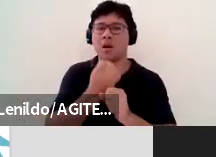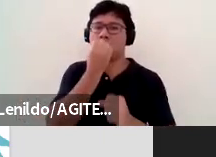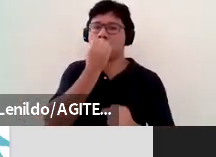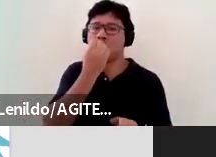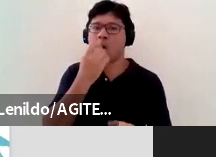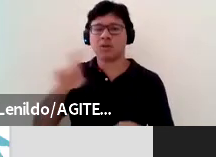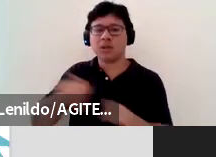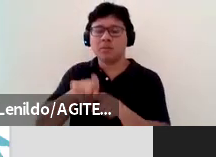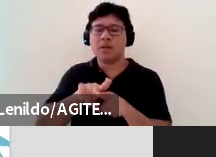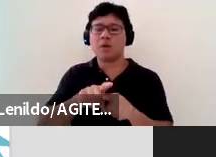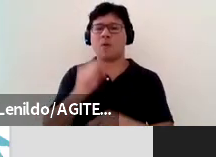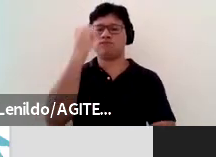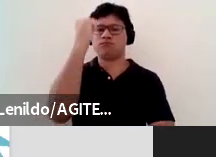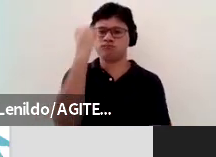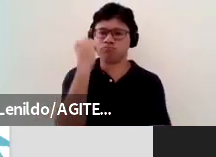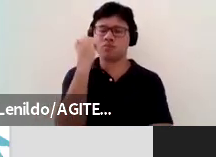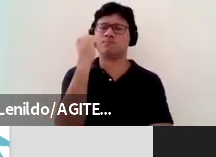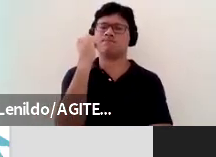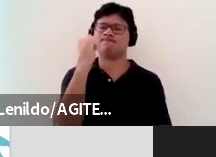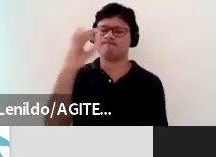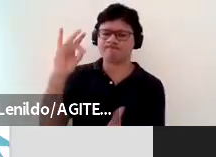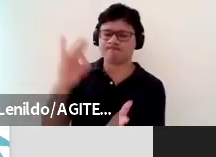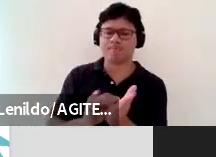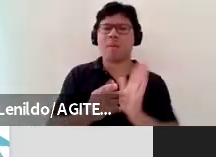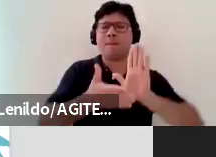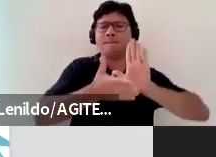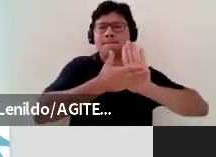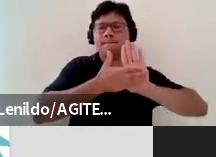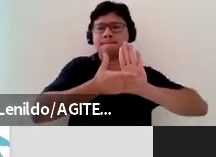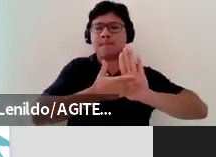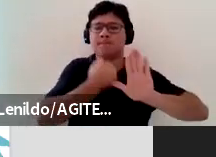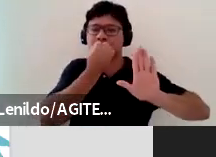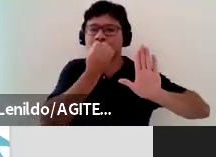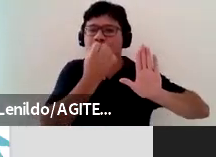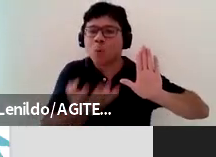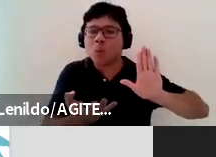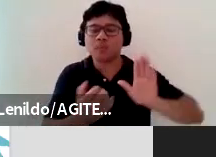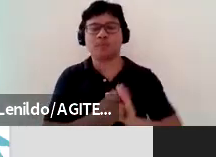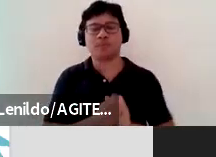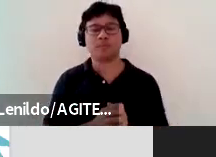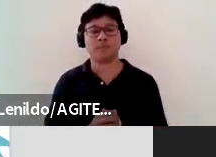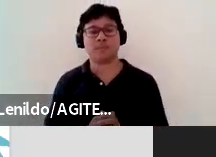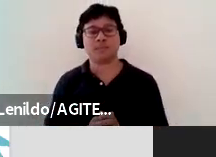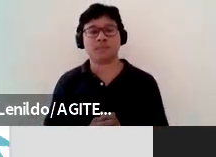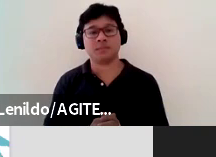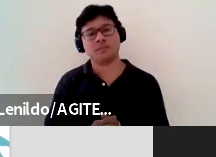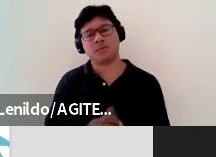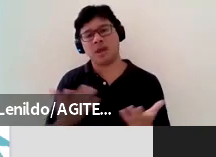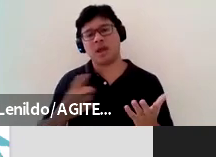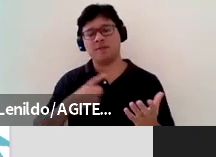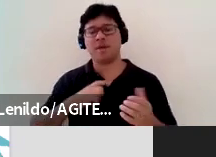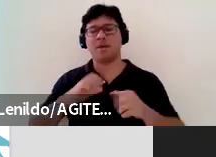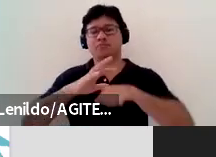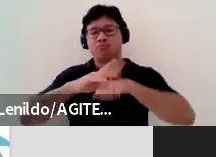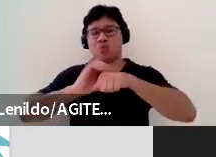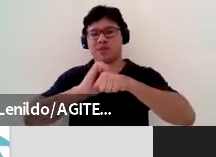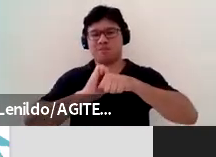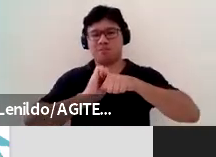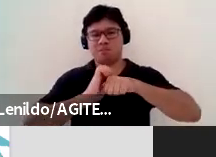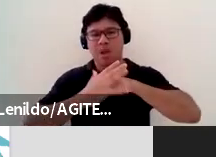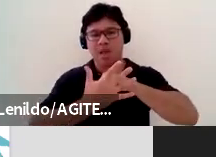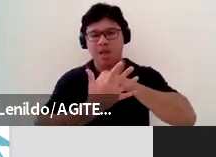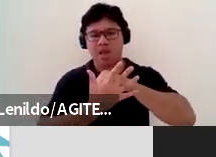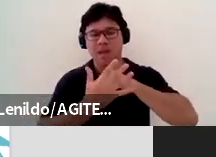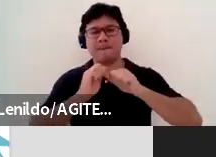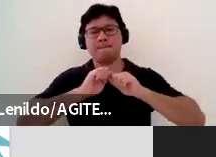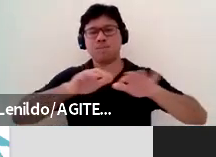gente da nossa proposta, né? E, bom, como vocês sabem, veio a pandemia e